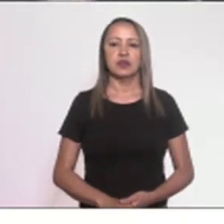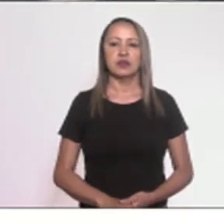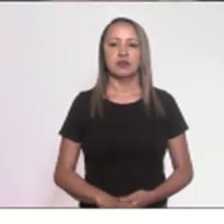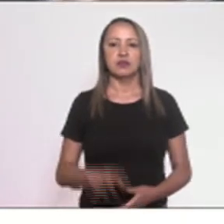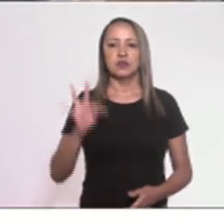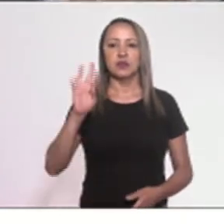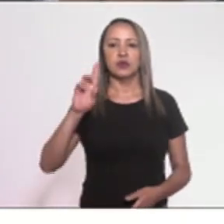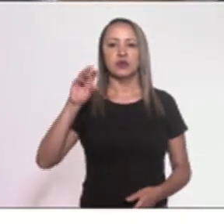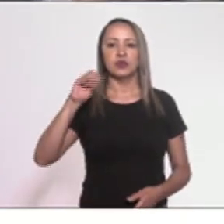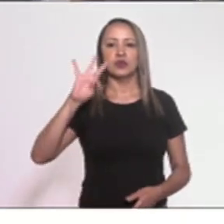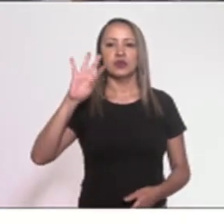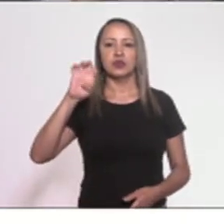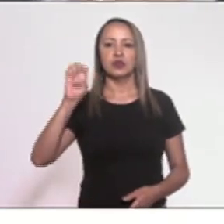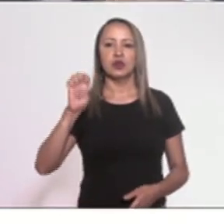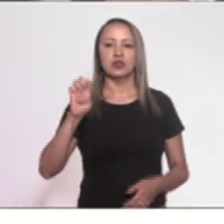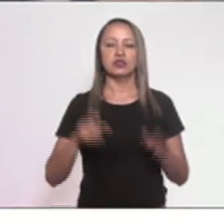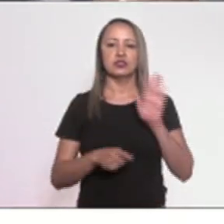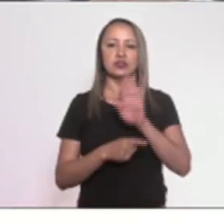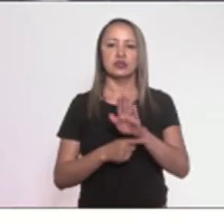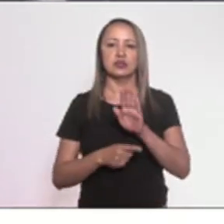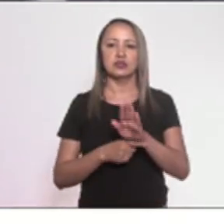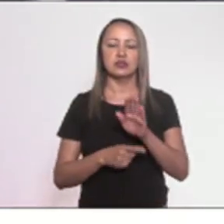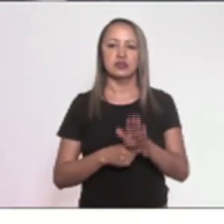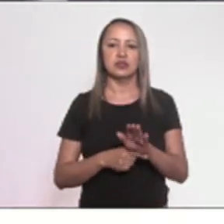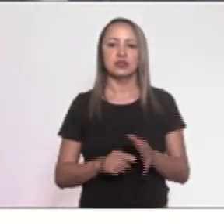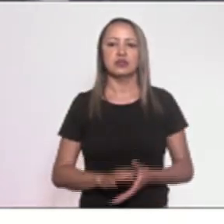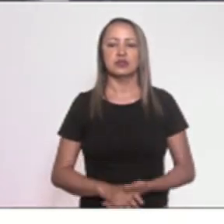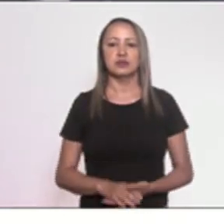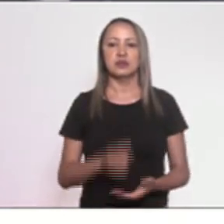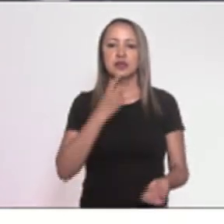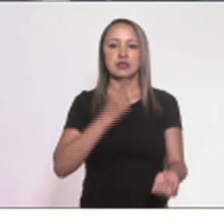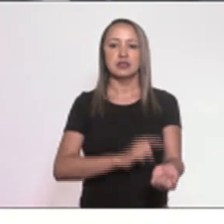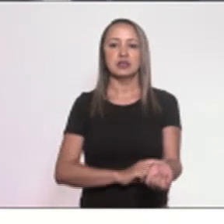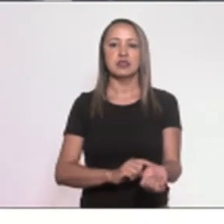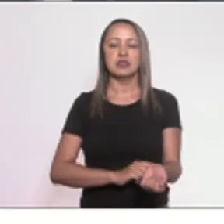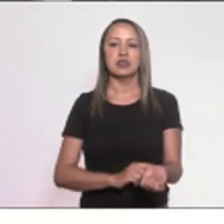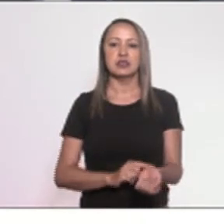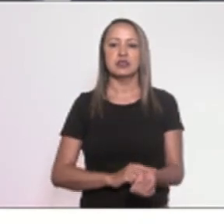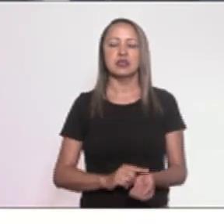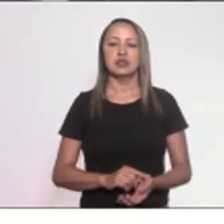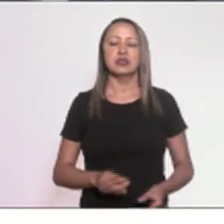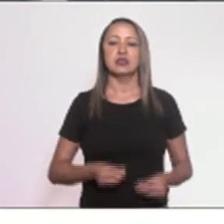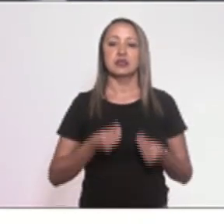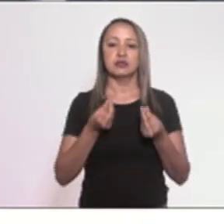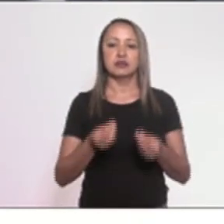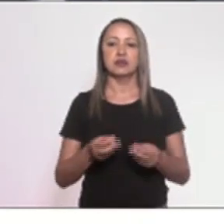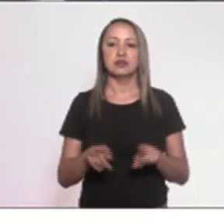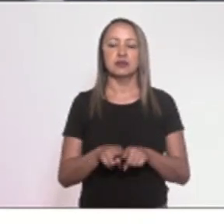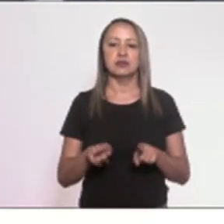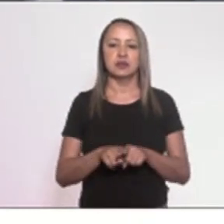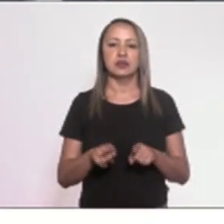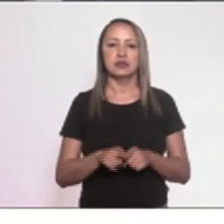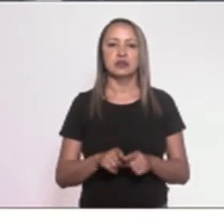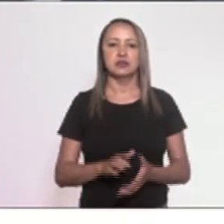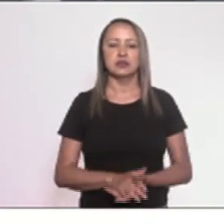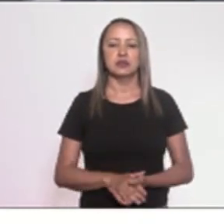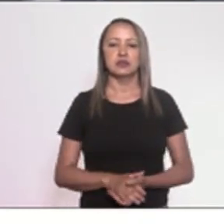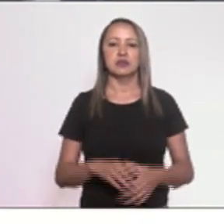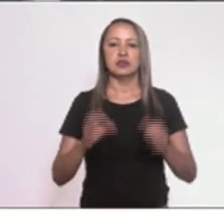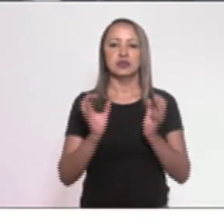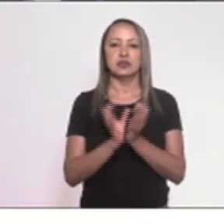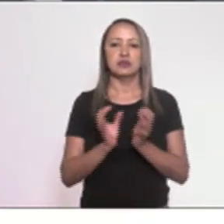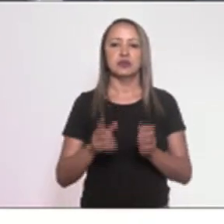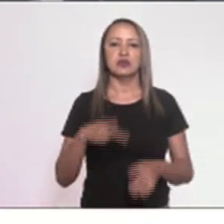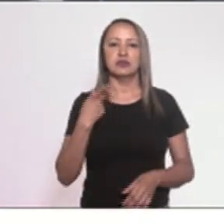solidário, com o objetivo de incentivar a doação de sangue. Parecer da emenda de plenário das comissões de Constituição e